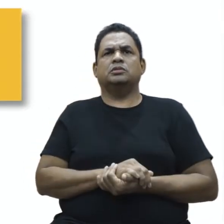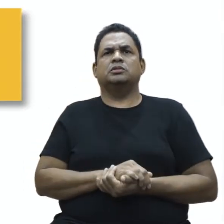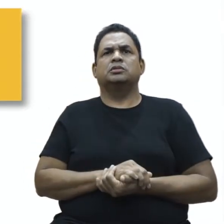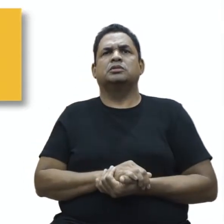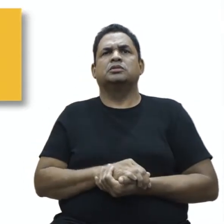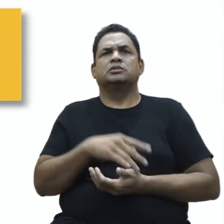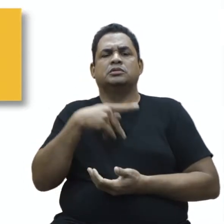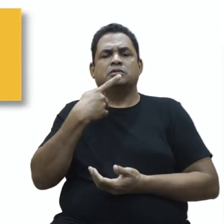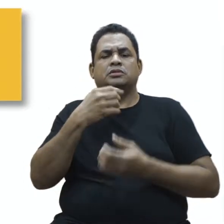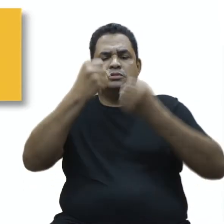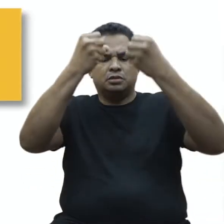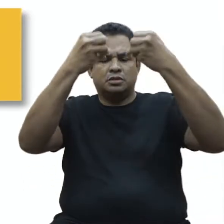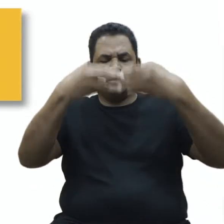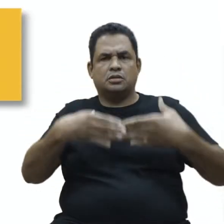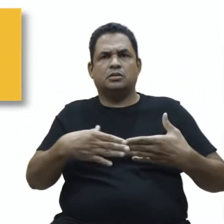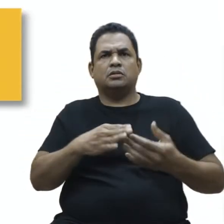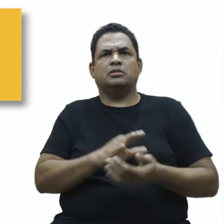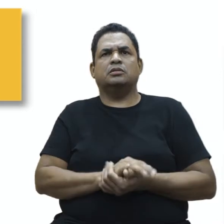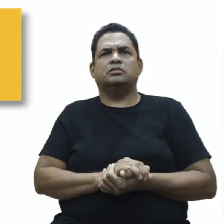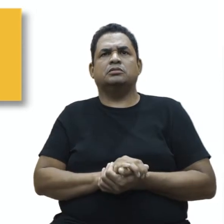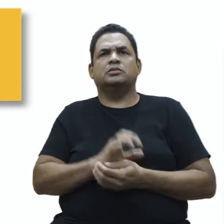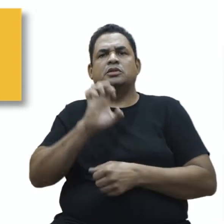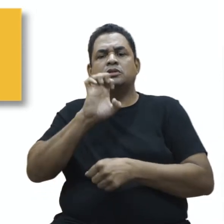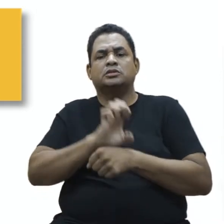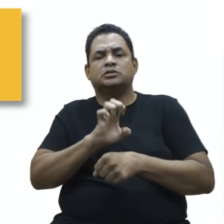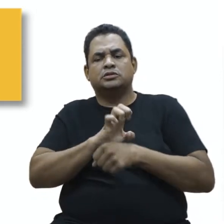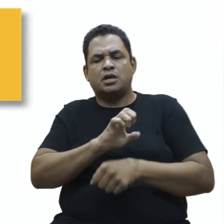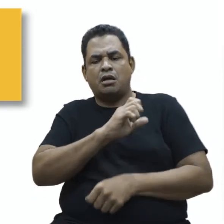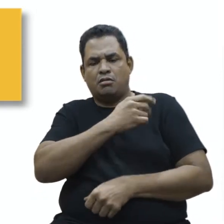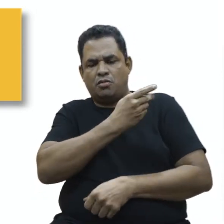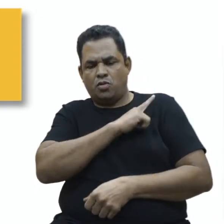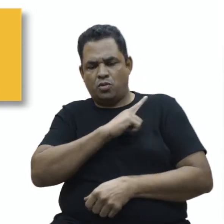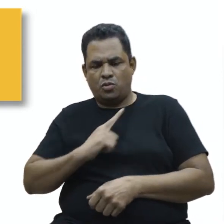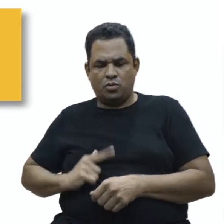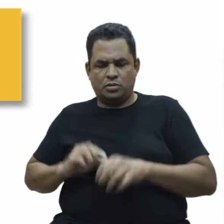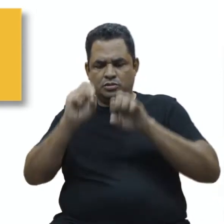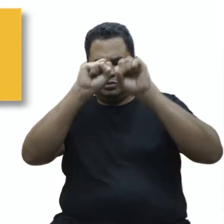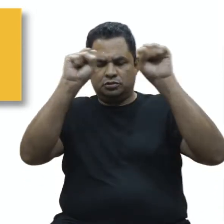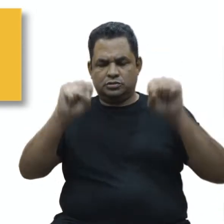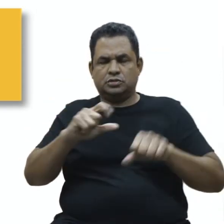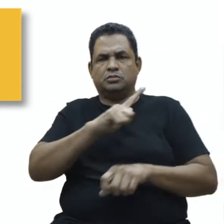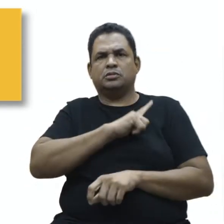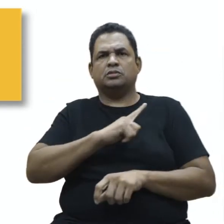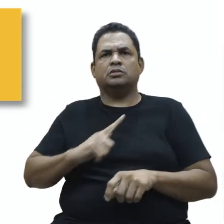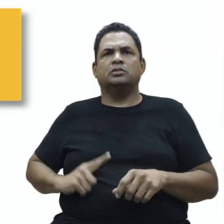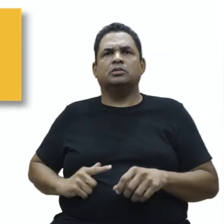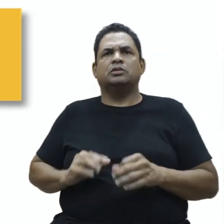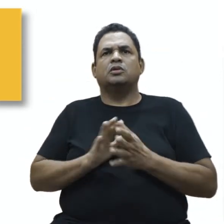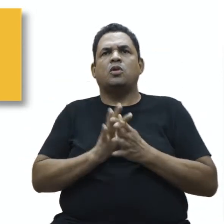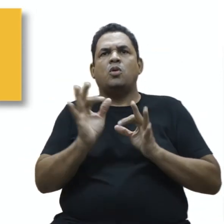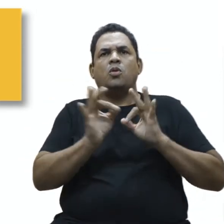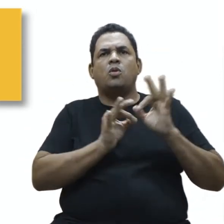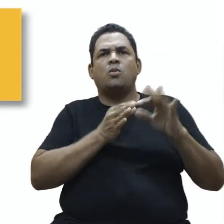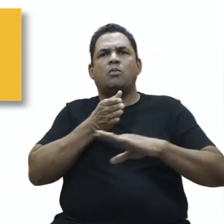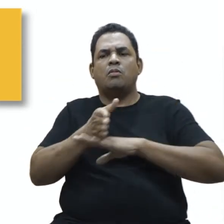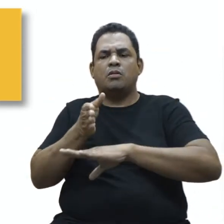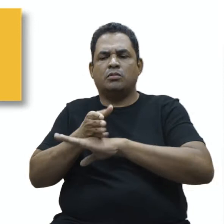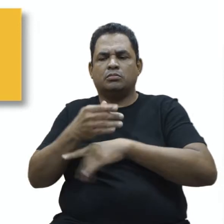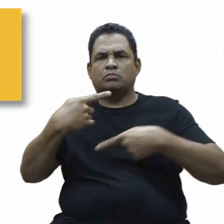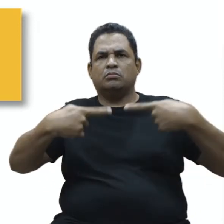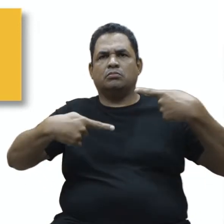falar hoje sobre Estado e governo, sistemas de governo, formas de participação